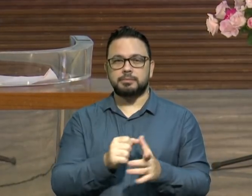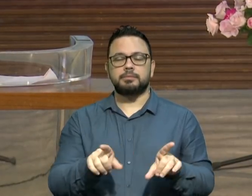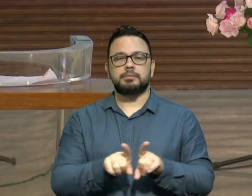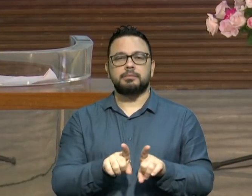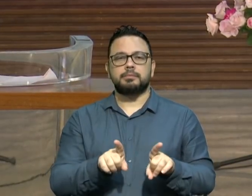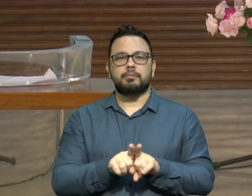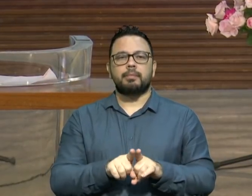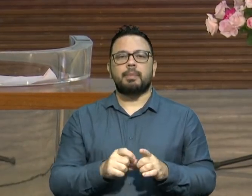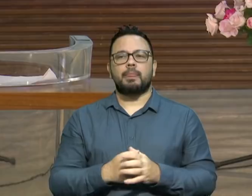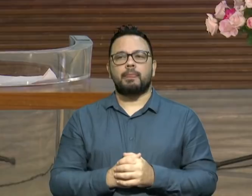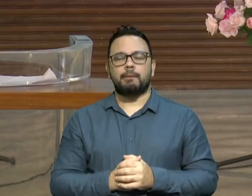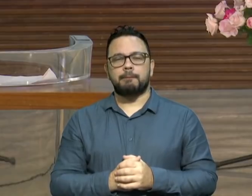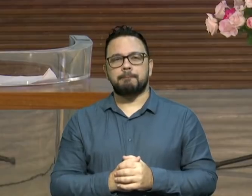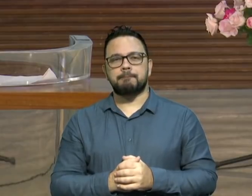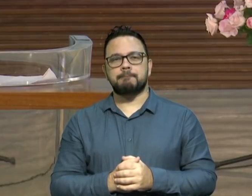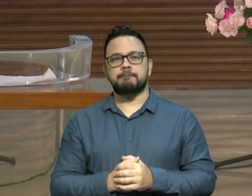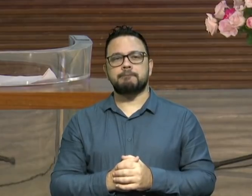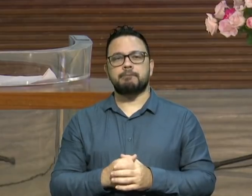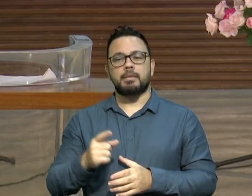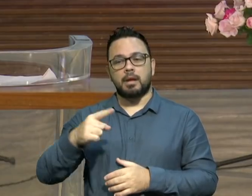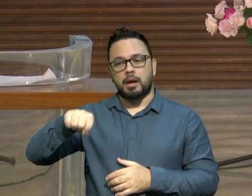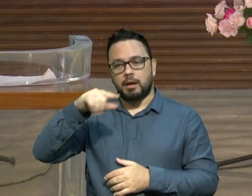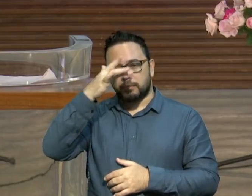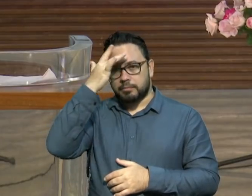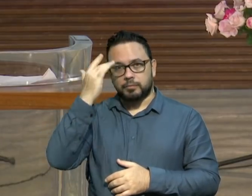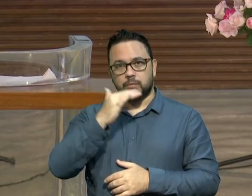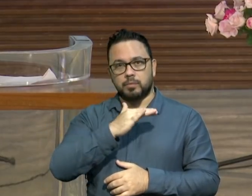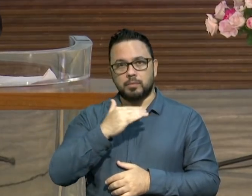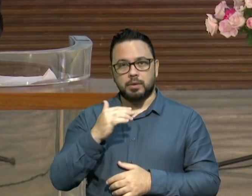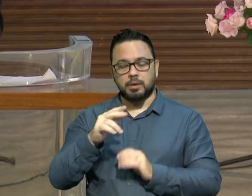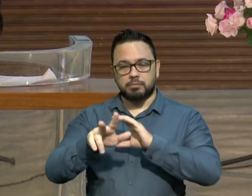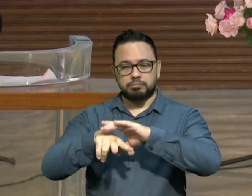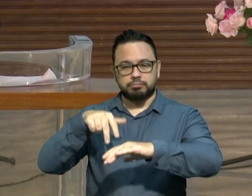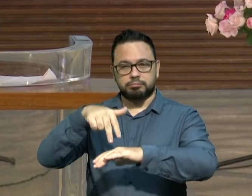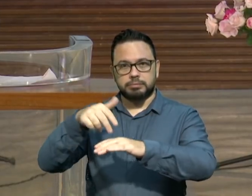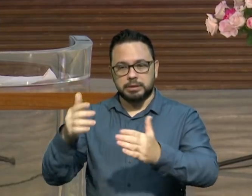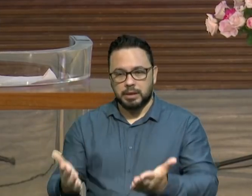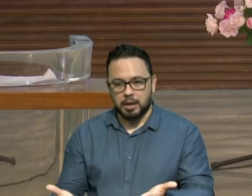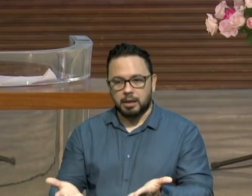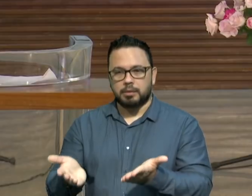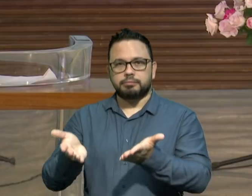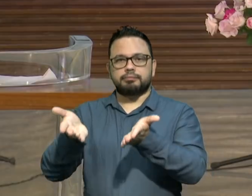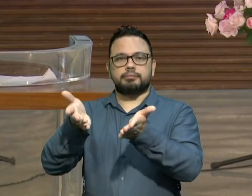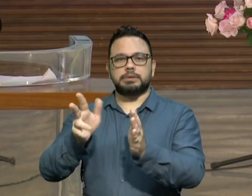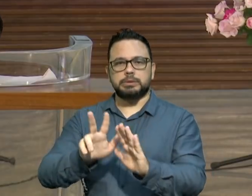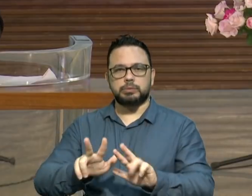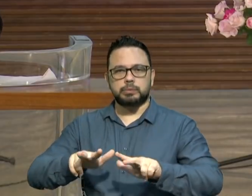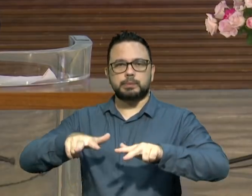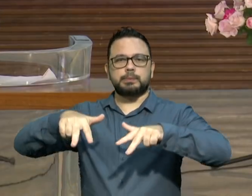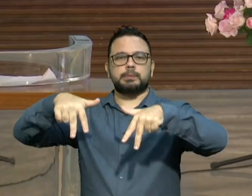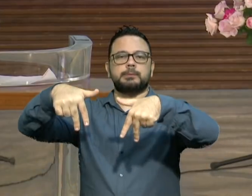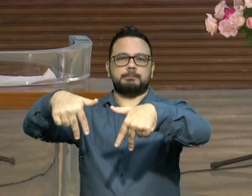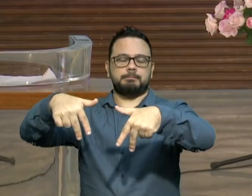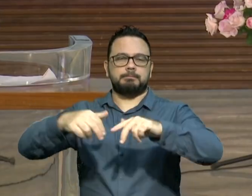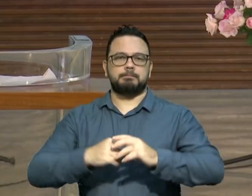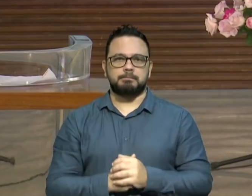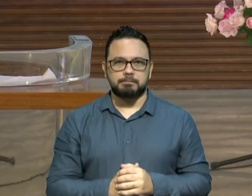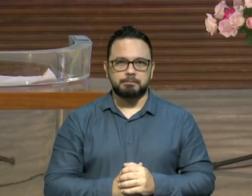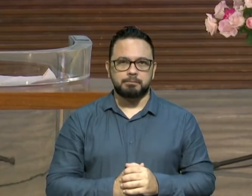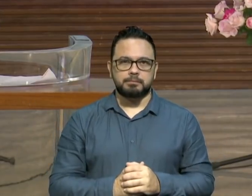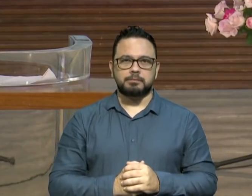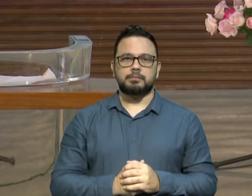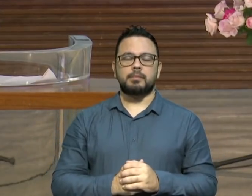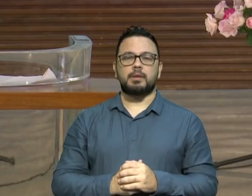significa levantamento querido irmão querido amigo porque isso é importante porque isso tem implicações